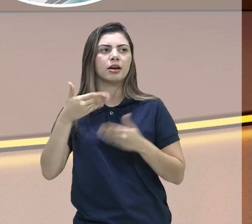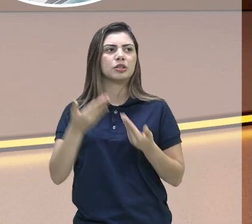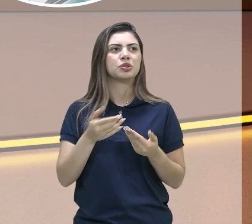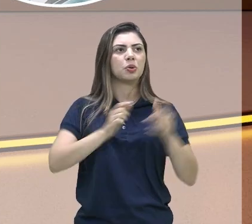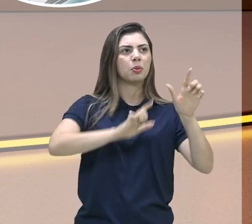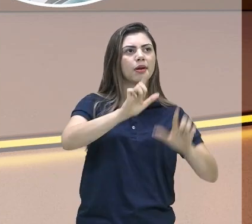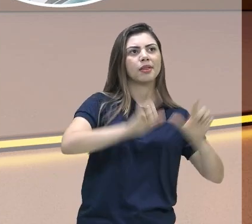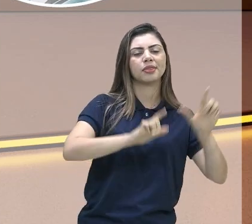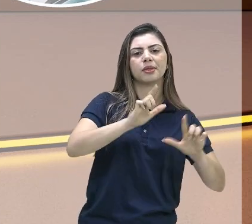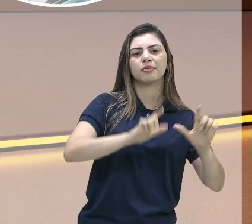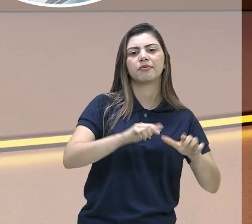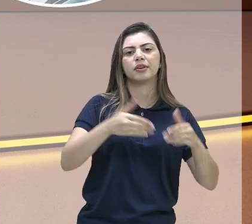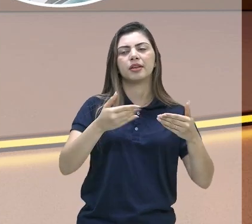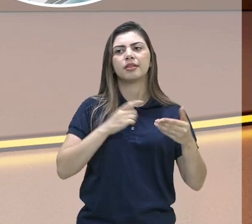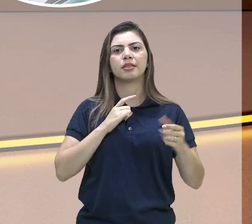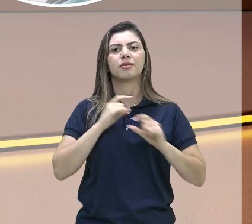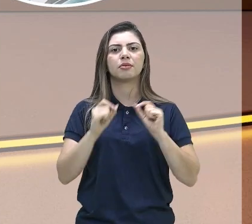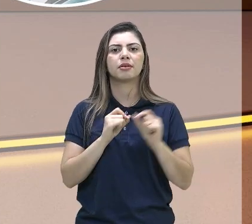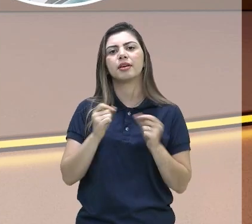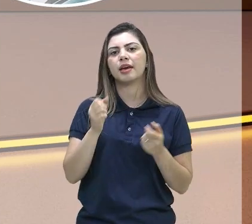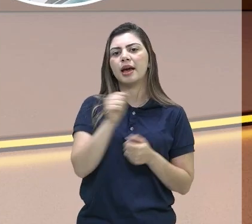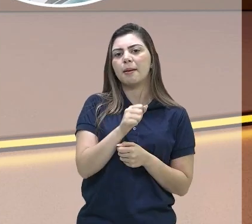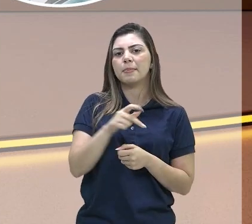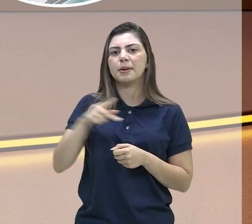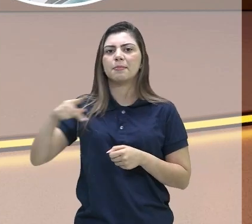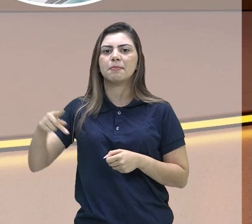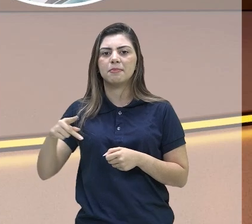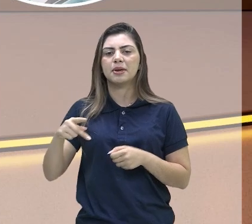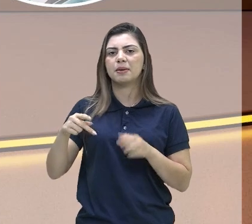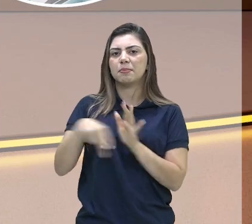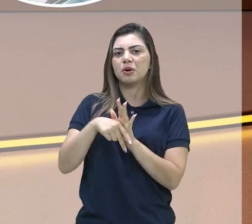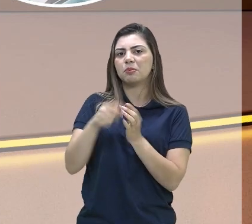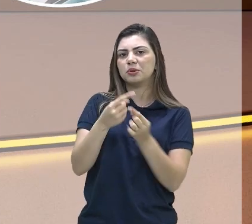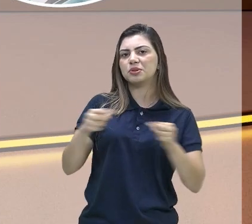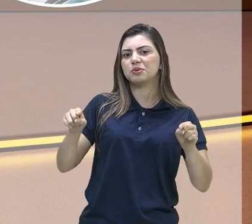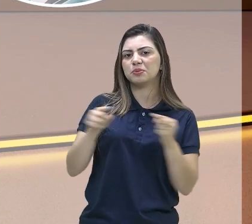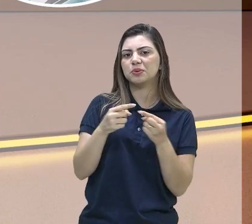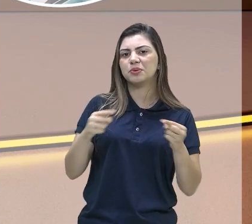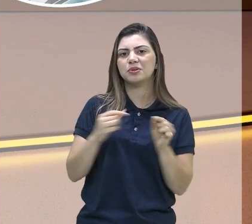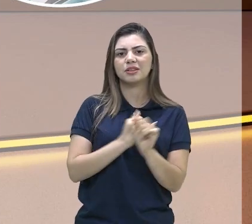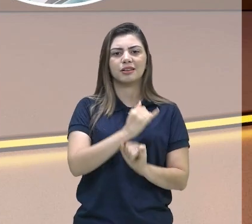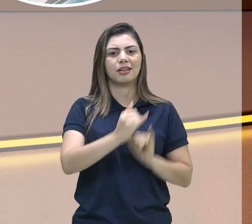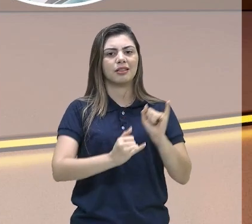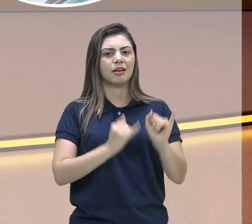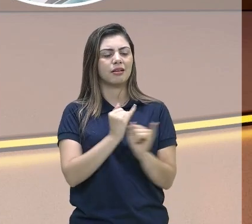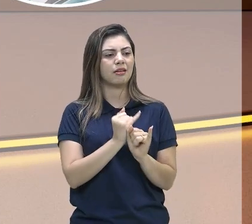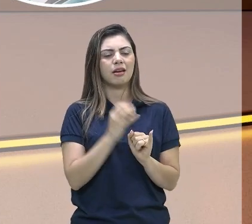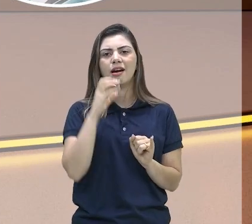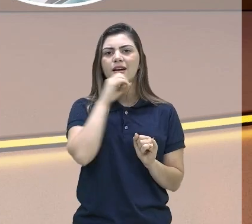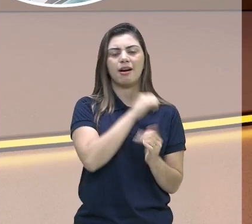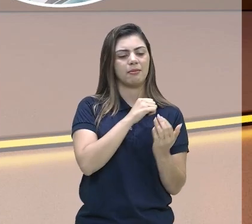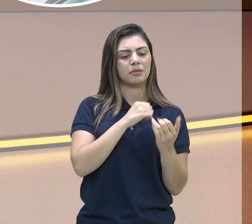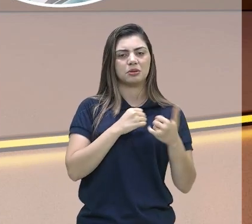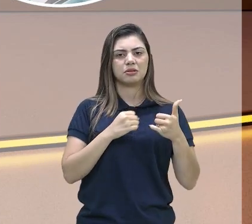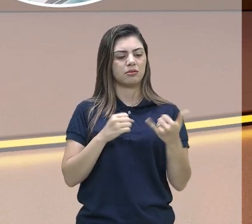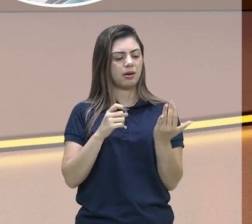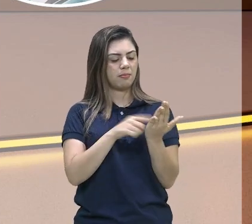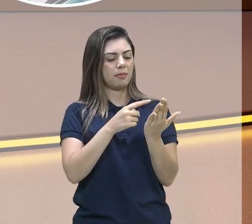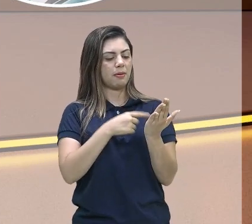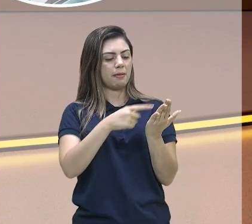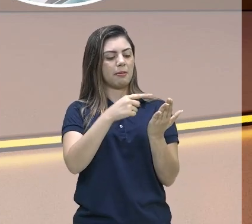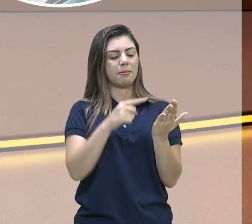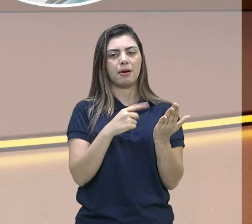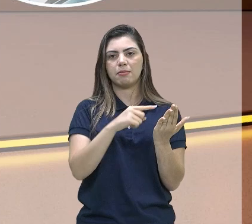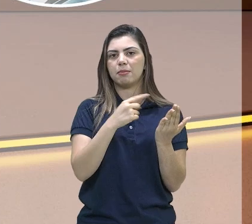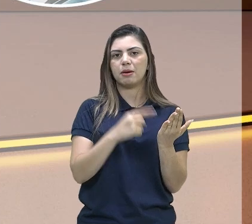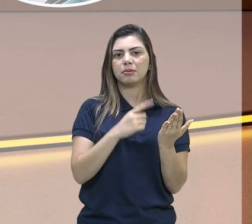está nos streams, daquelas plataformas musicais que hoje está na internet, eu acesso rapidinho no meu celular,